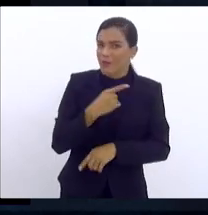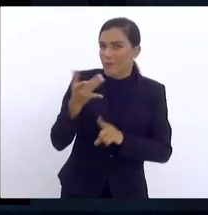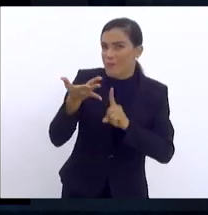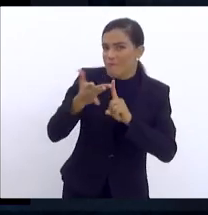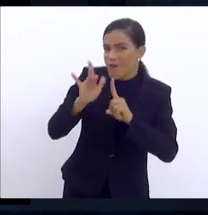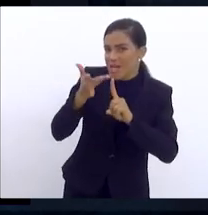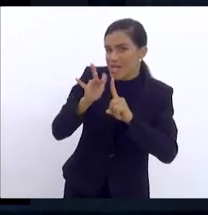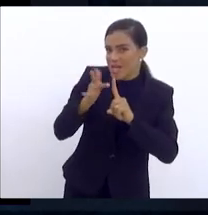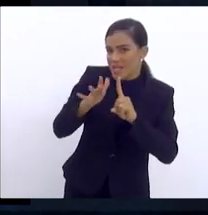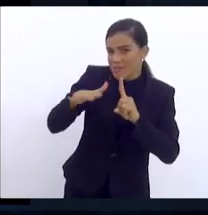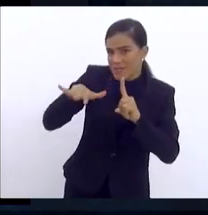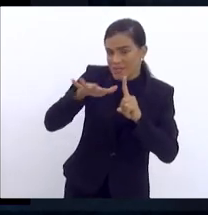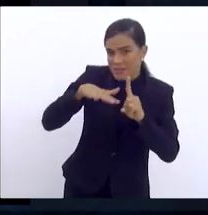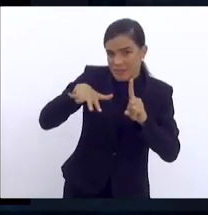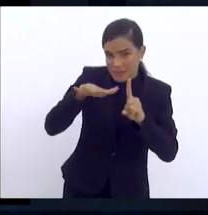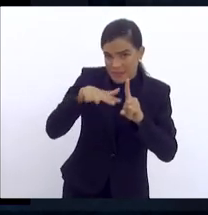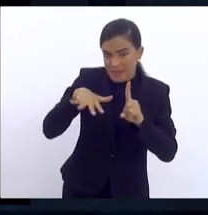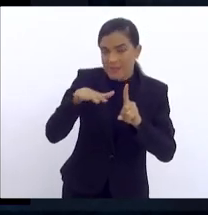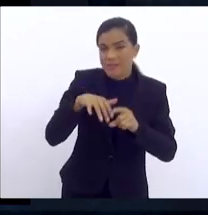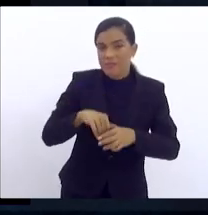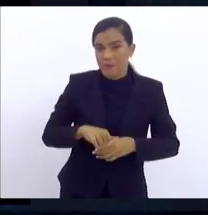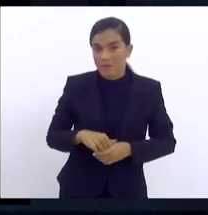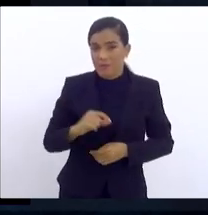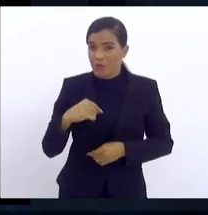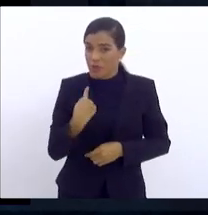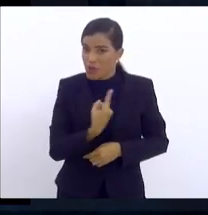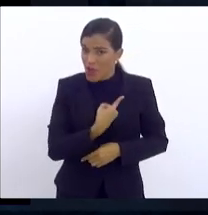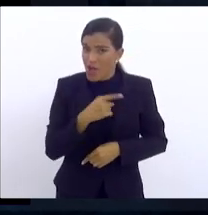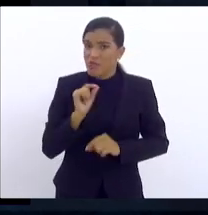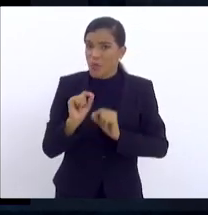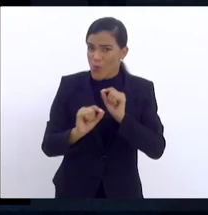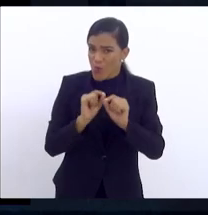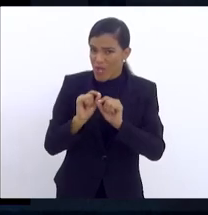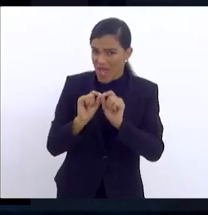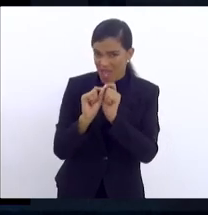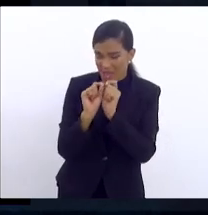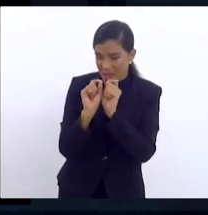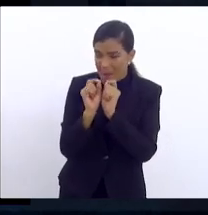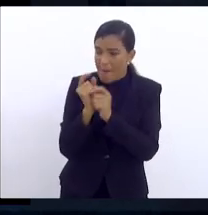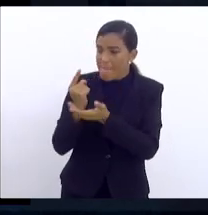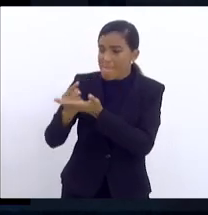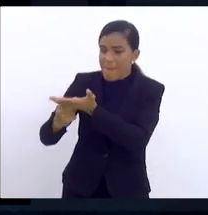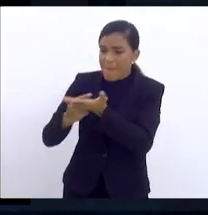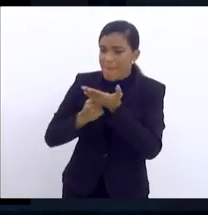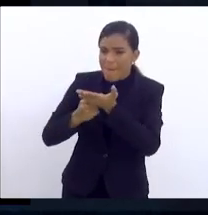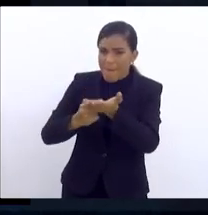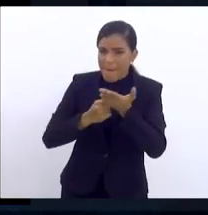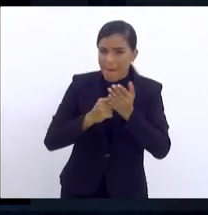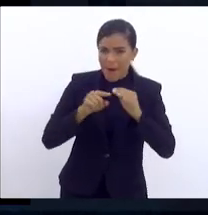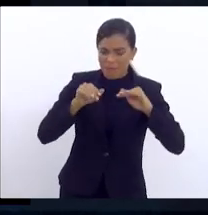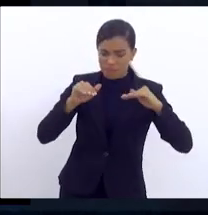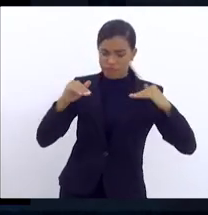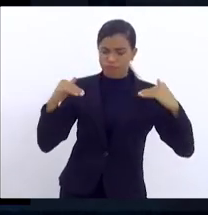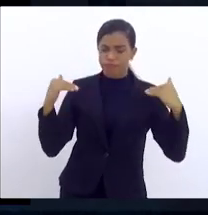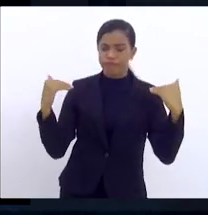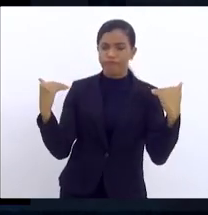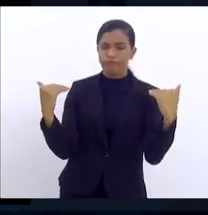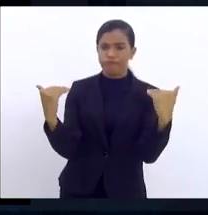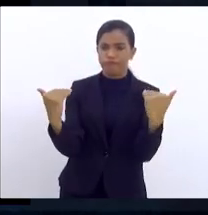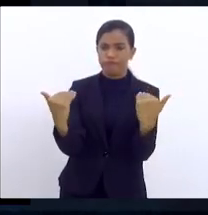ação nós Montamos um circo para capturar esses marginais